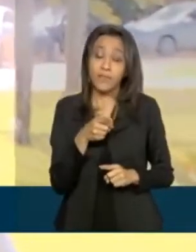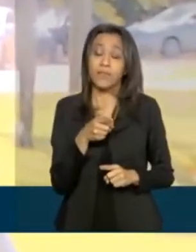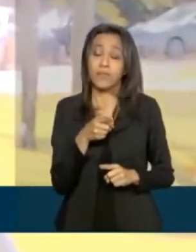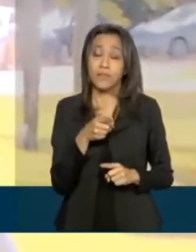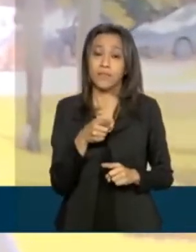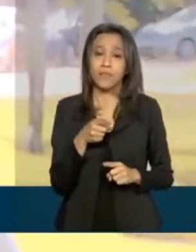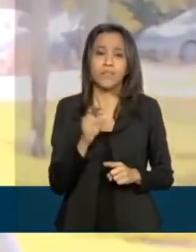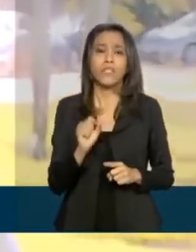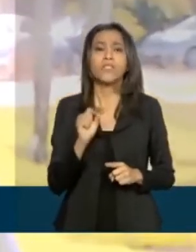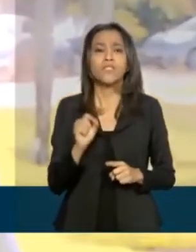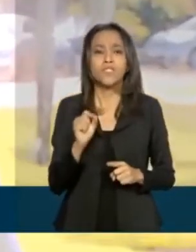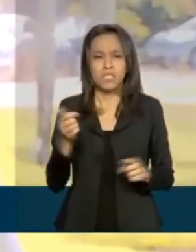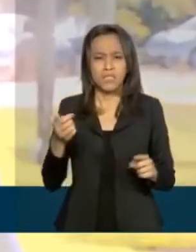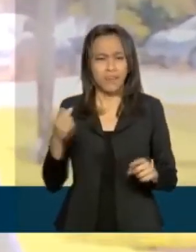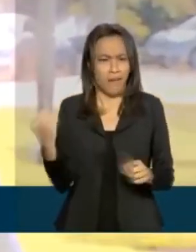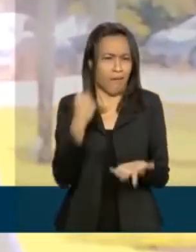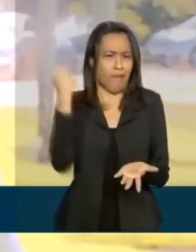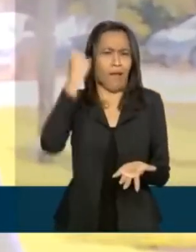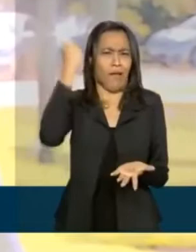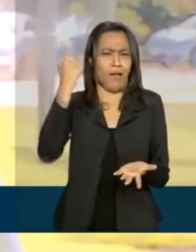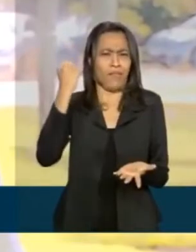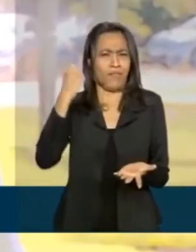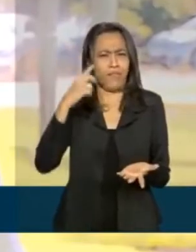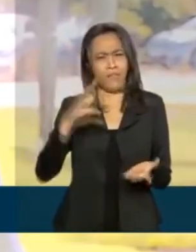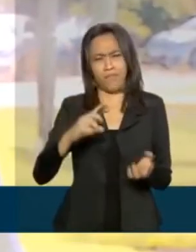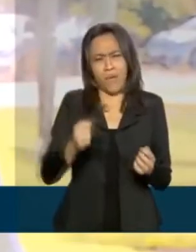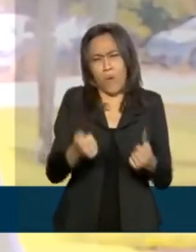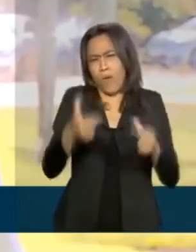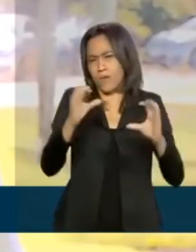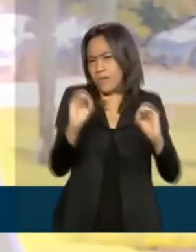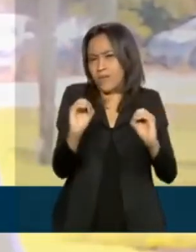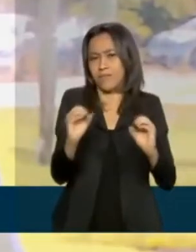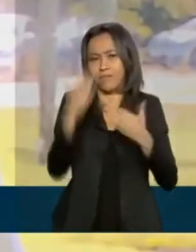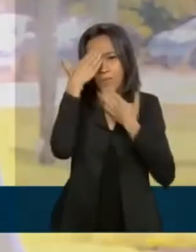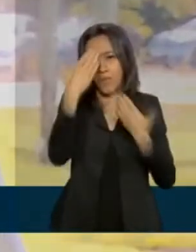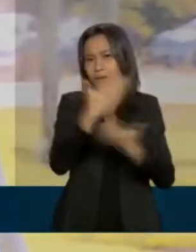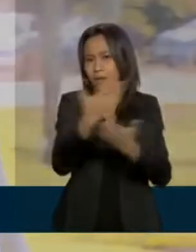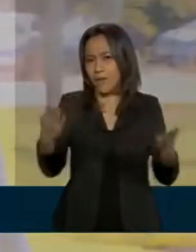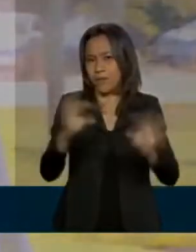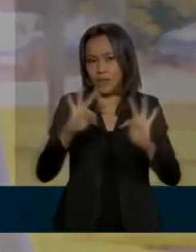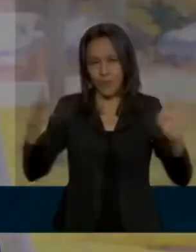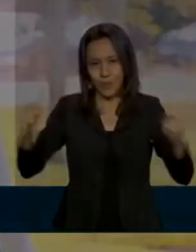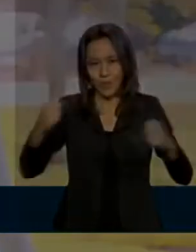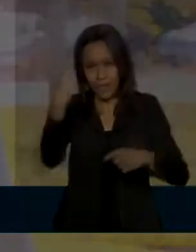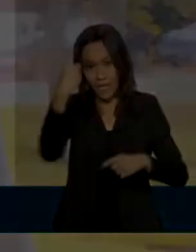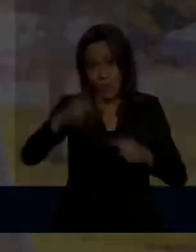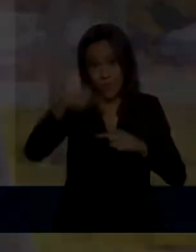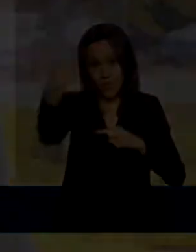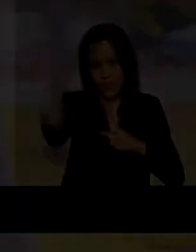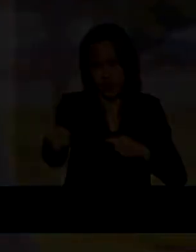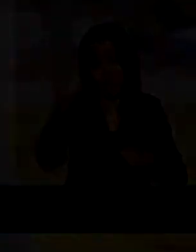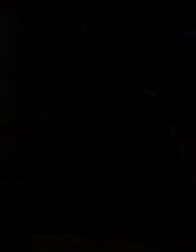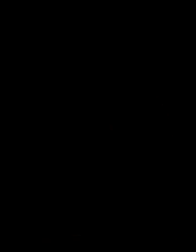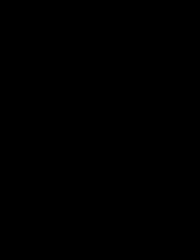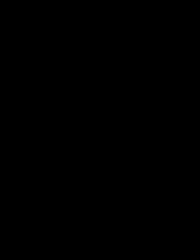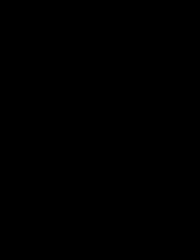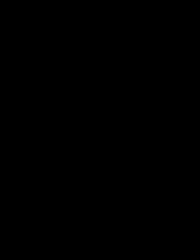possibilidade de algo mais grave é próximo de zero. Obrigado a todos. Até daqui uma semana, se Deus quiser. Obrigado.